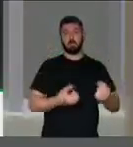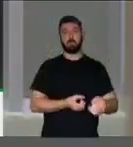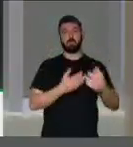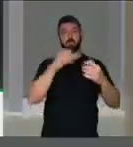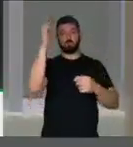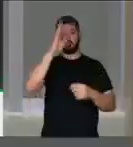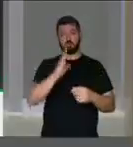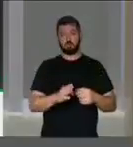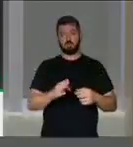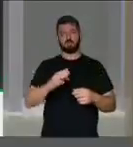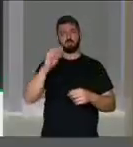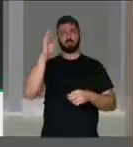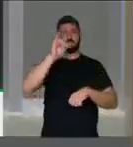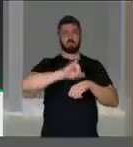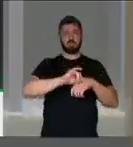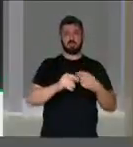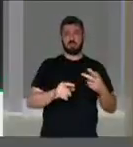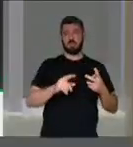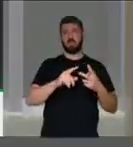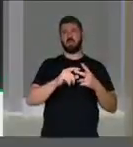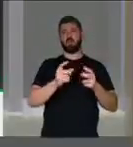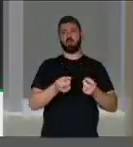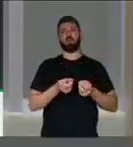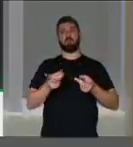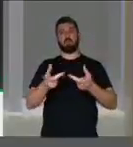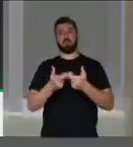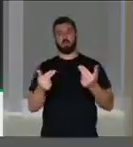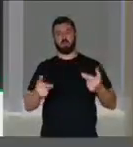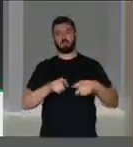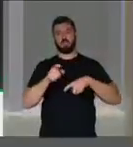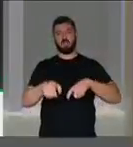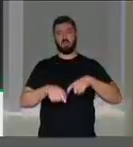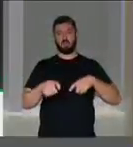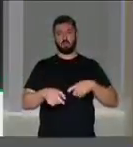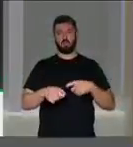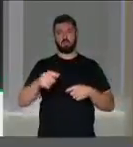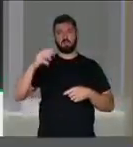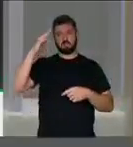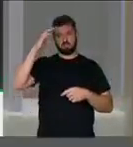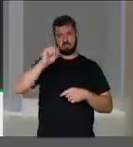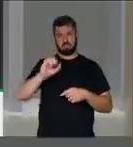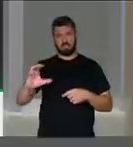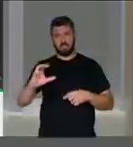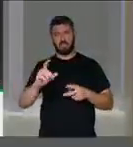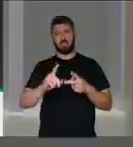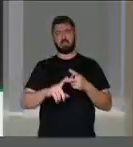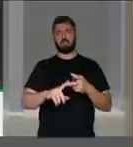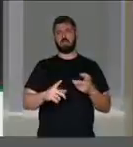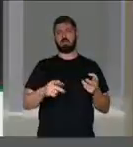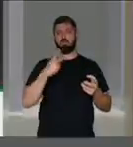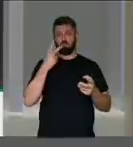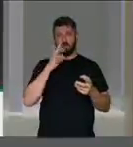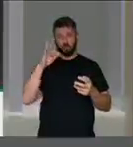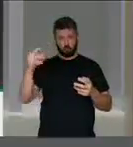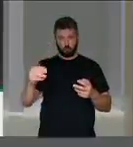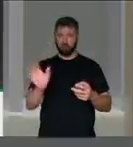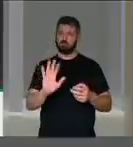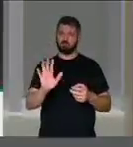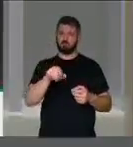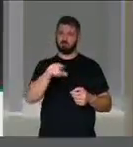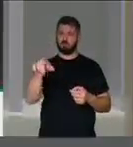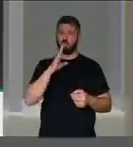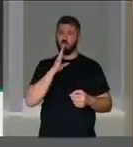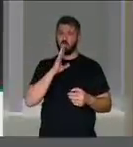do Brasil Central, ou os grandes comerciantes de Santa Catarina, não vou aqui citar, todo mundo